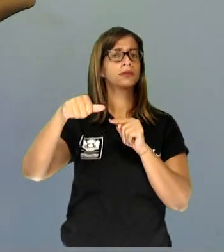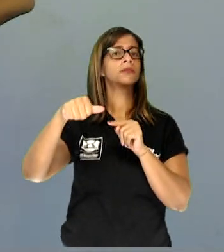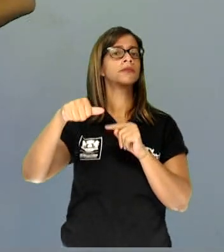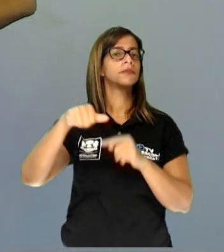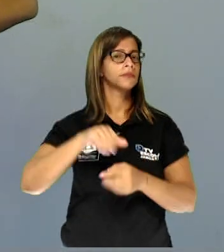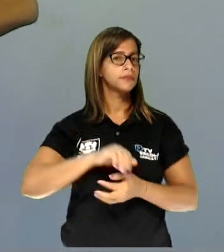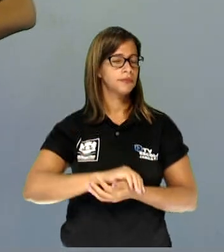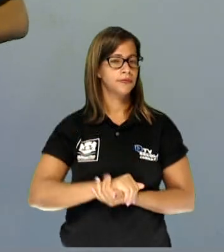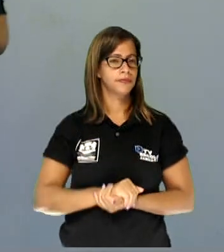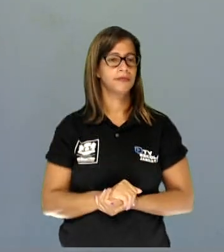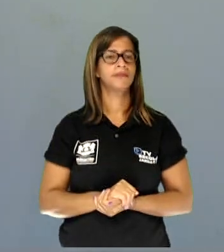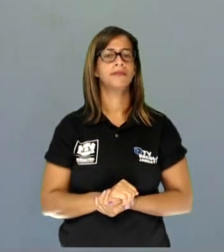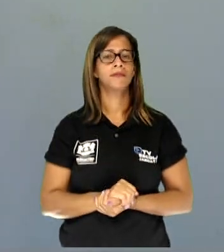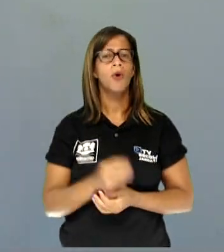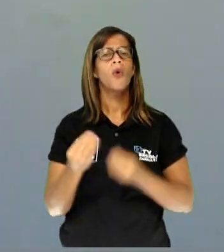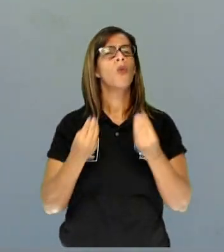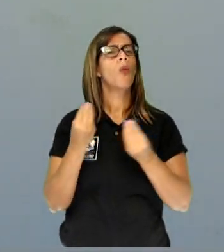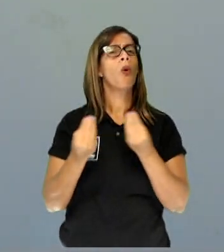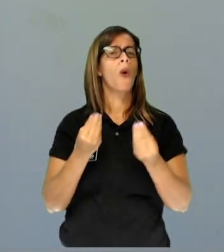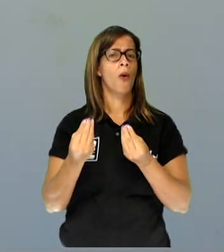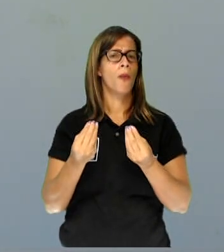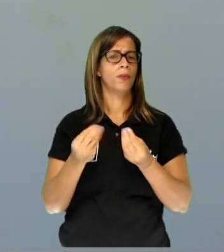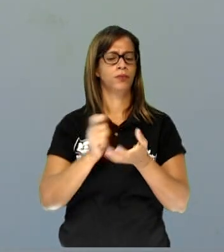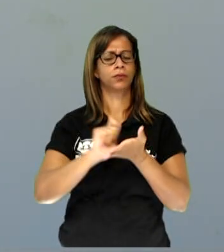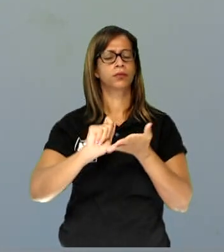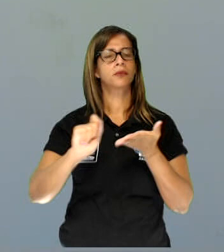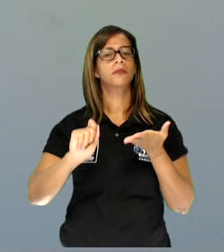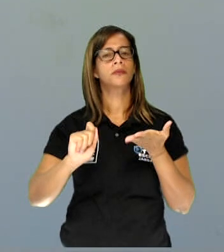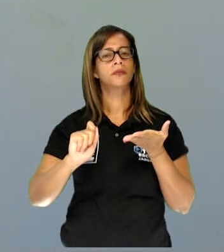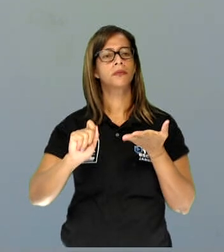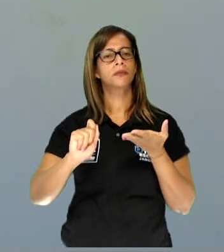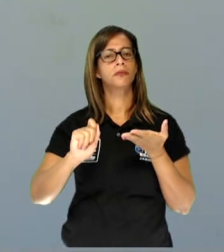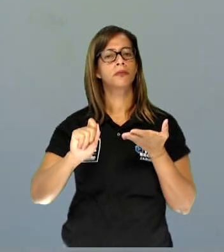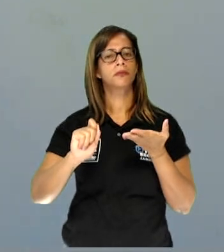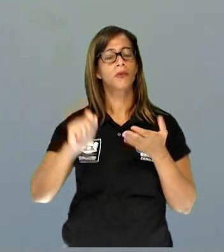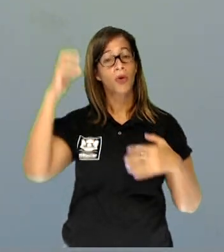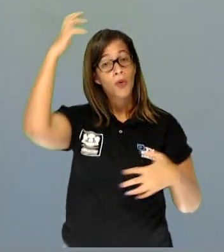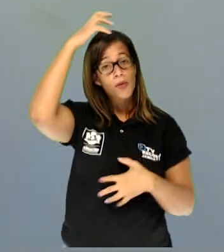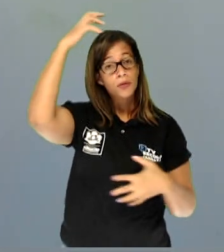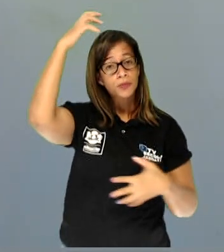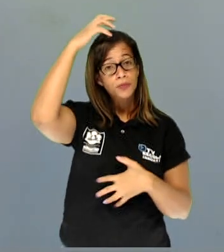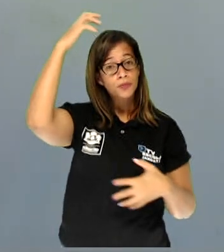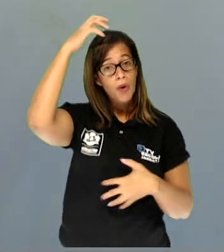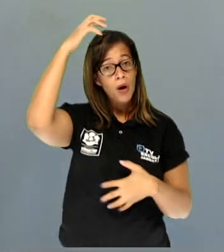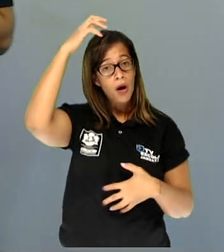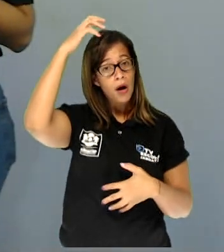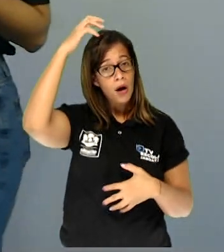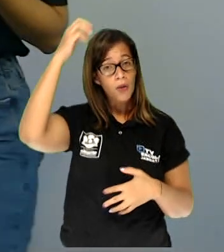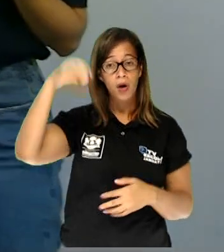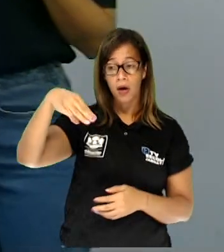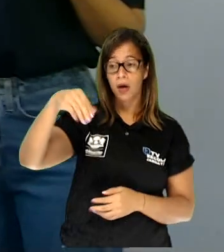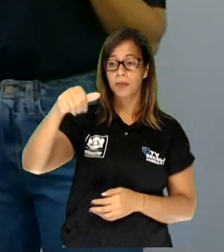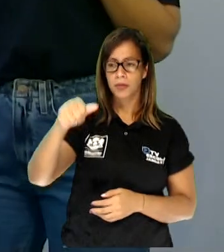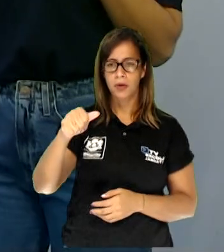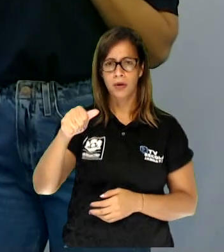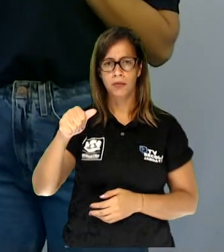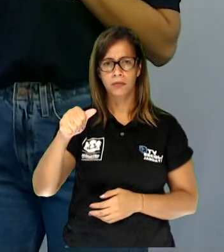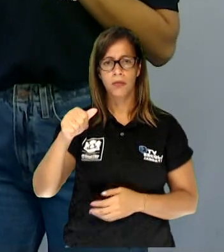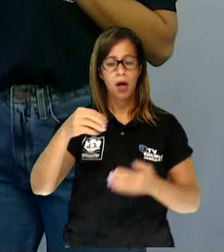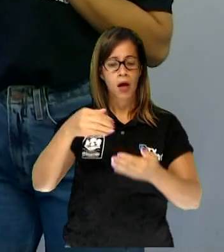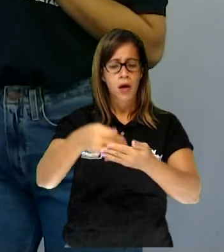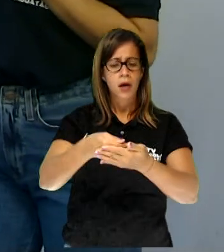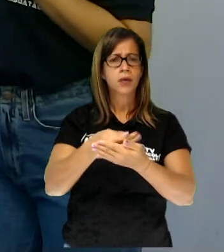Vamos pensar como é que ele se escreve. Macaco é MA. Muito bem. E mamão?